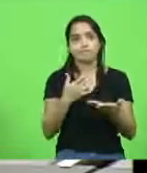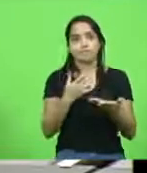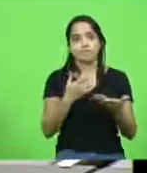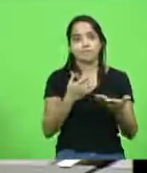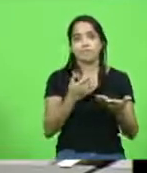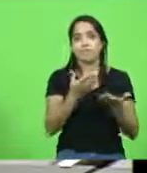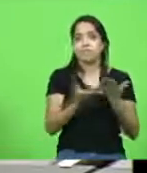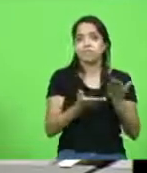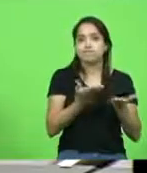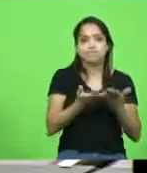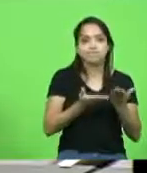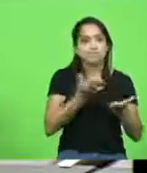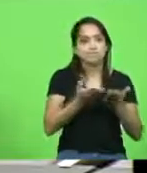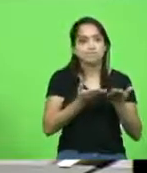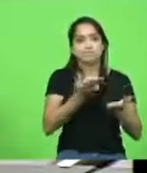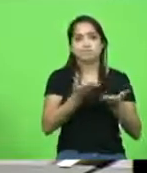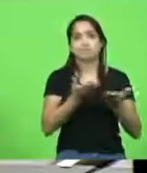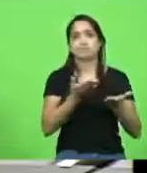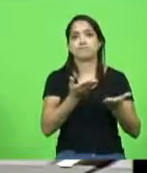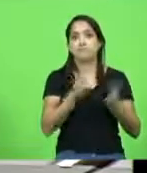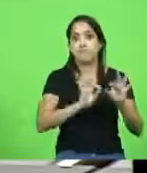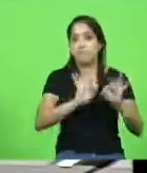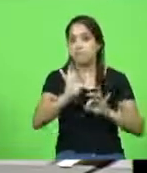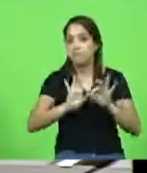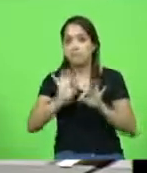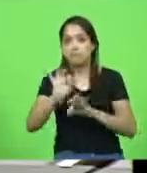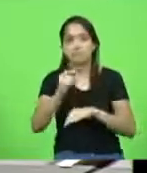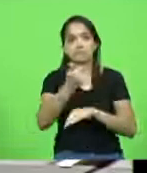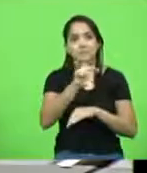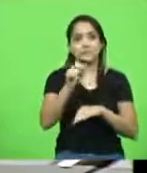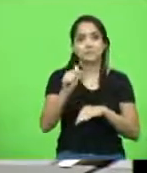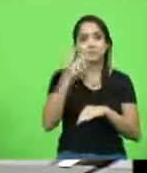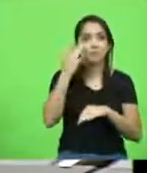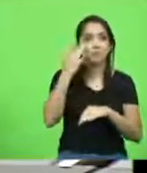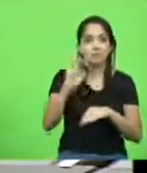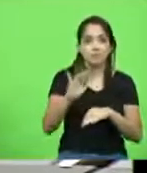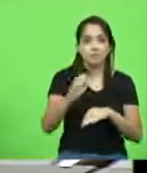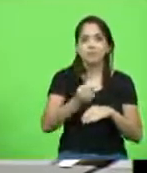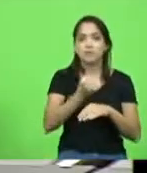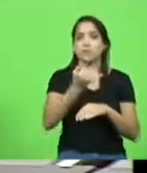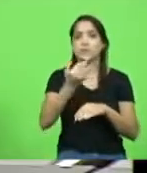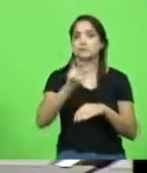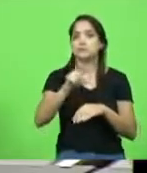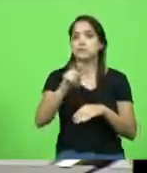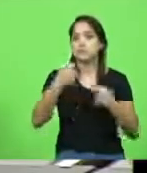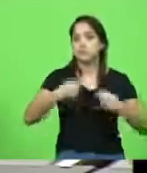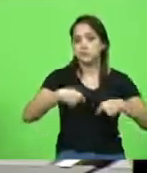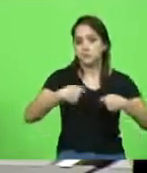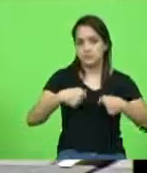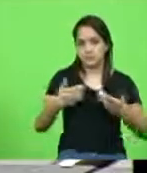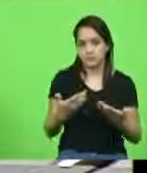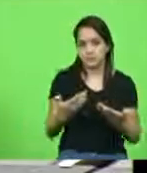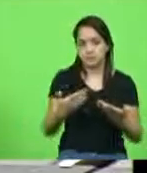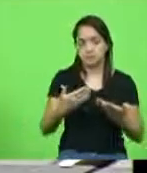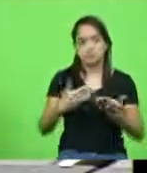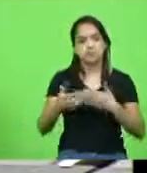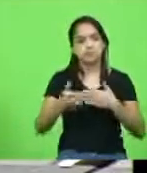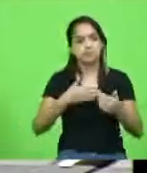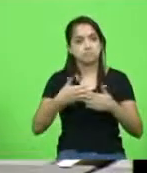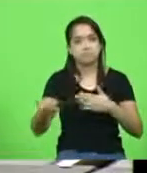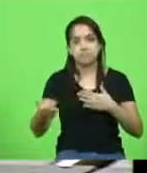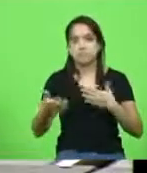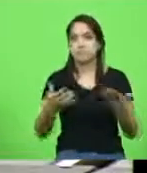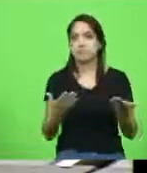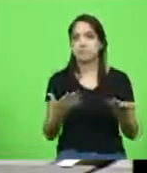preparado não tá sendo avisado anteriormente com as doses disponíveis eu tenho certeza que Independente de